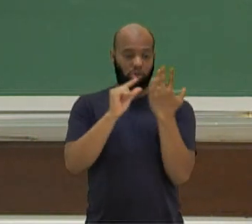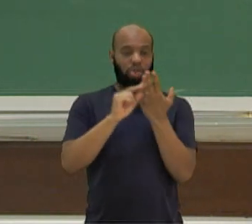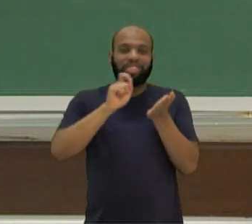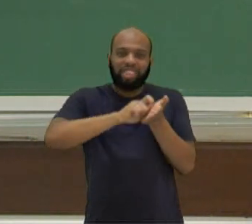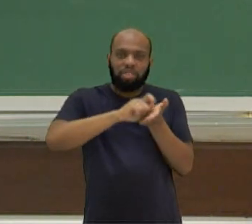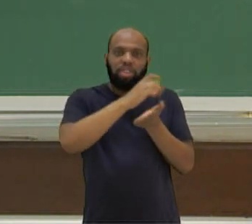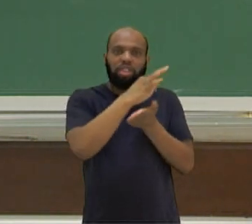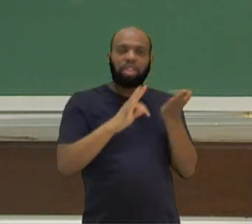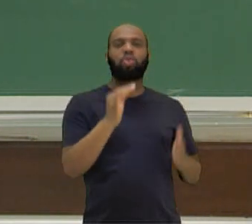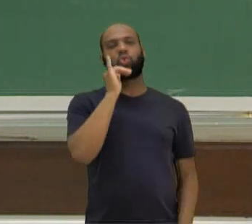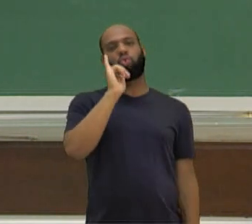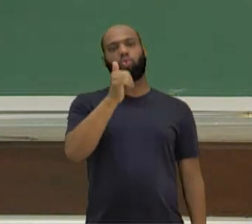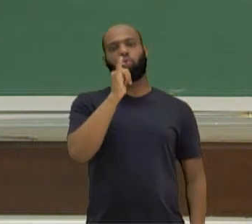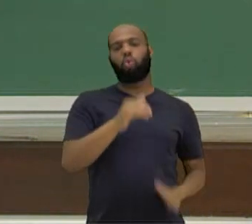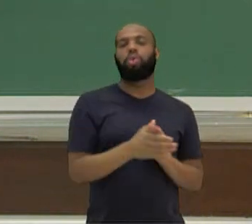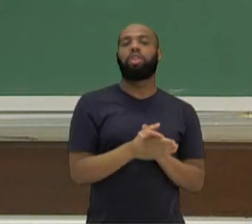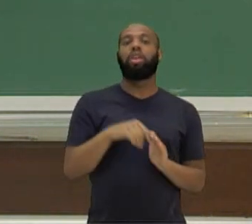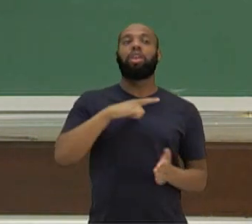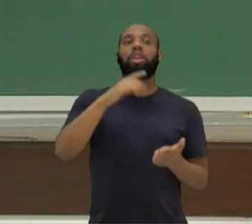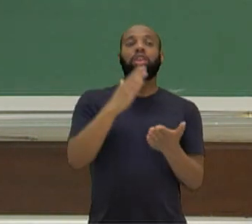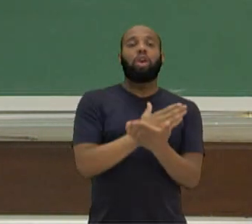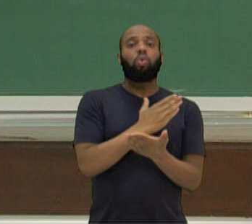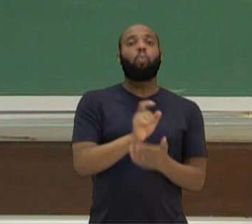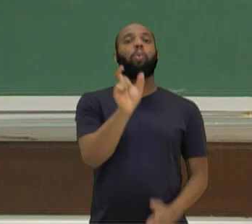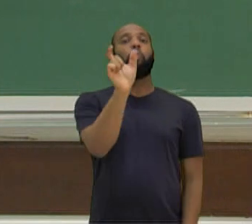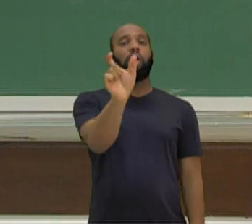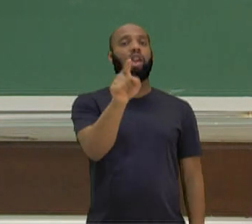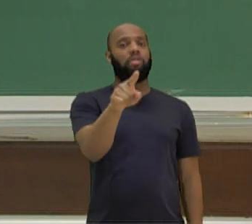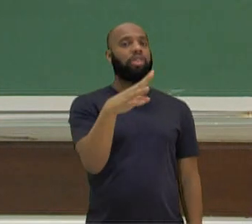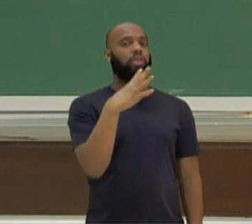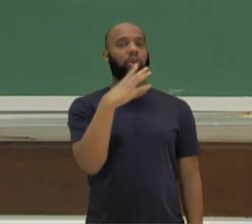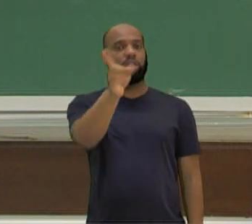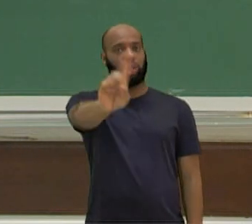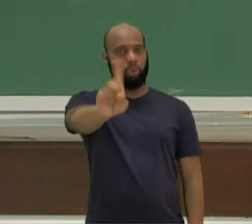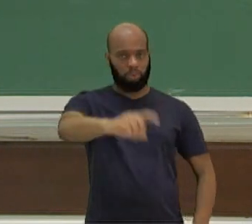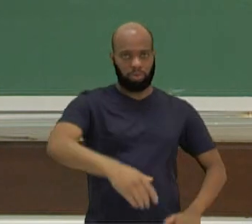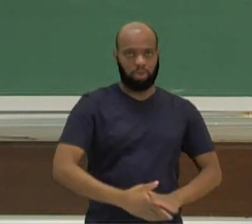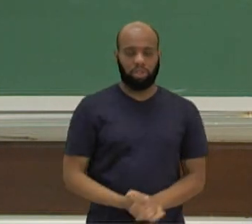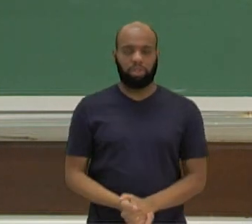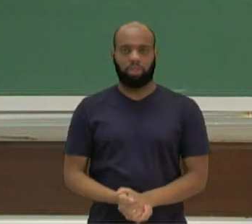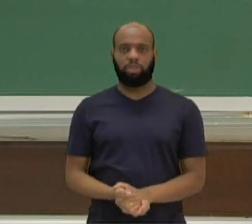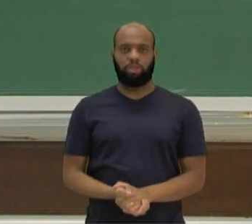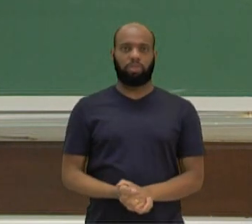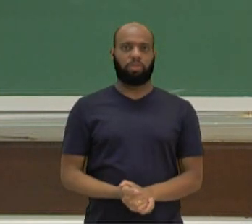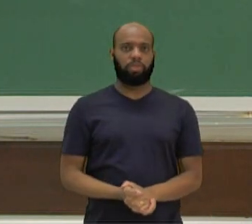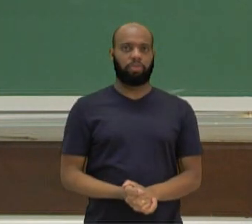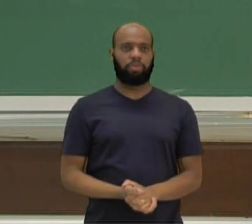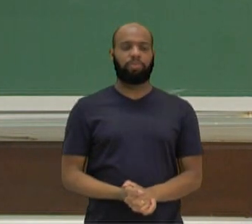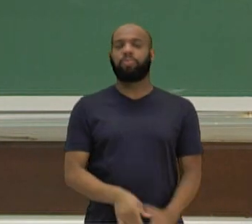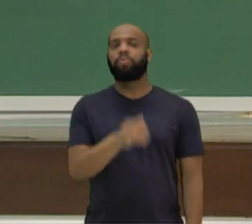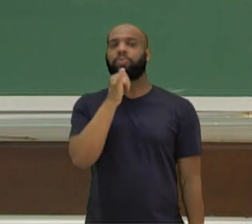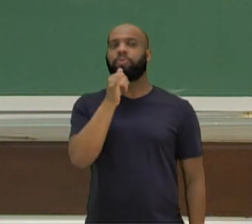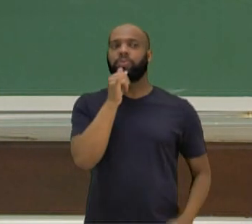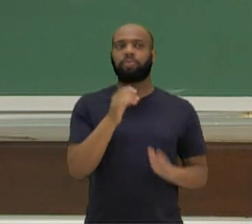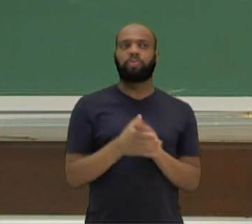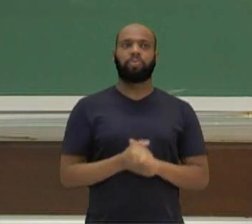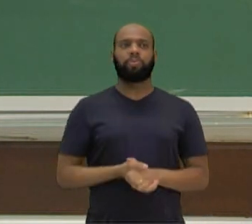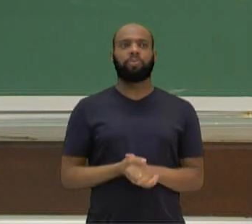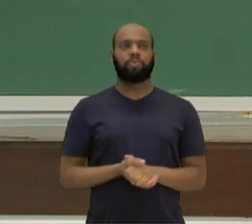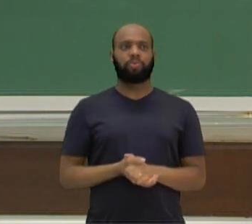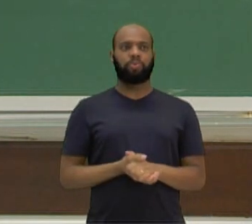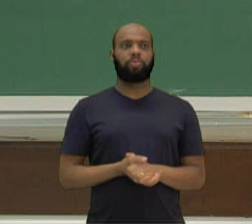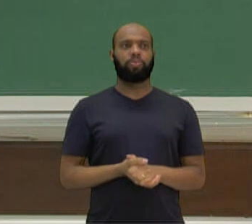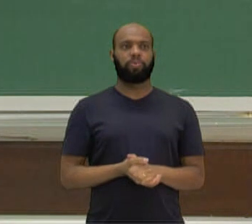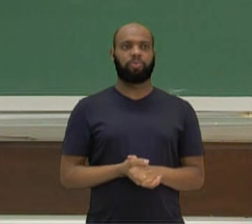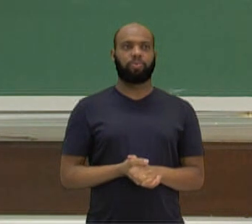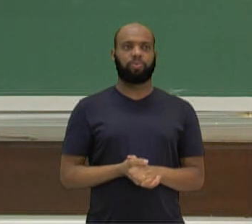contando. Há algumas palavras aqui, talvez, que vocês não conheçam. Por exemplo, tento. Aqui,